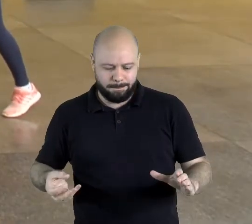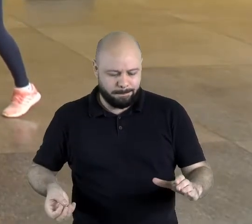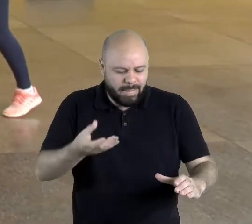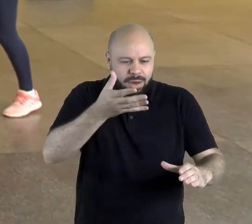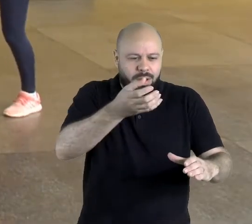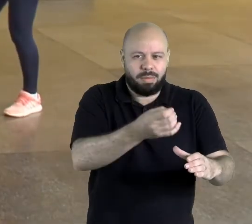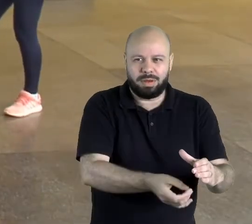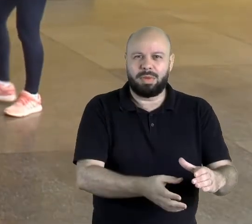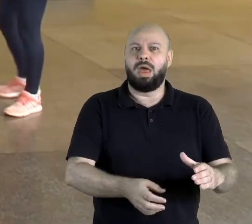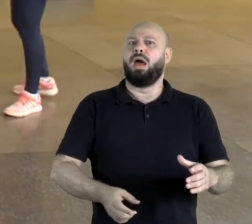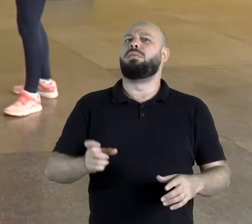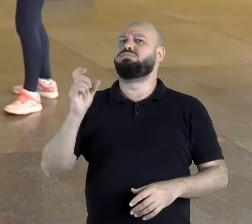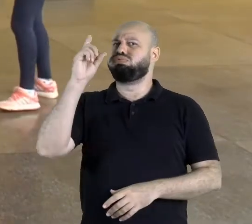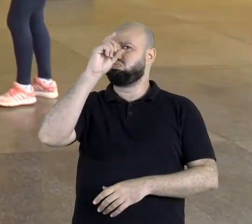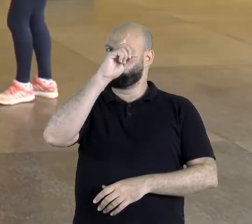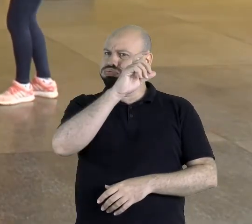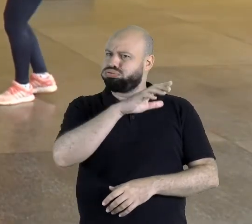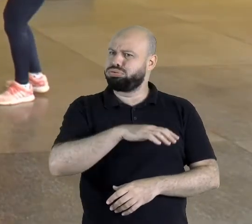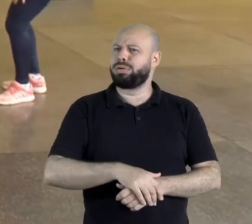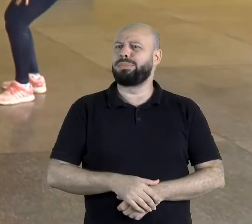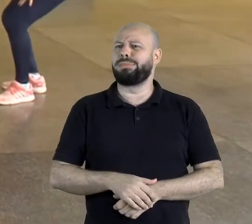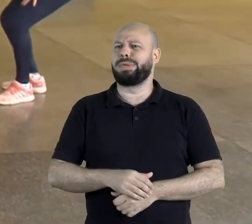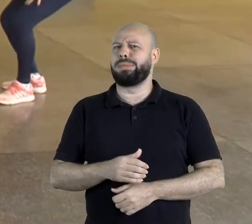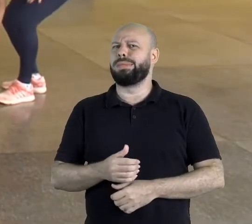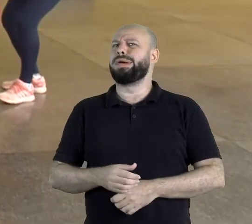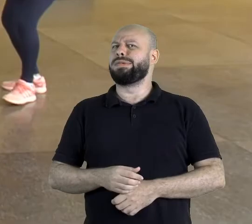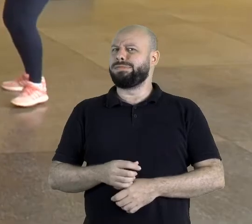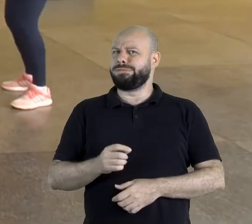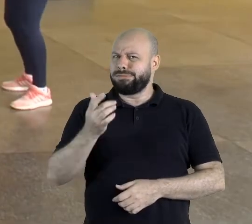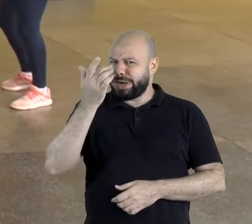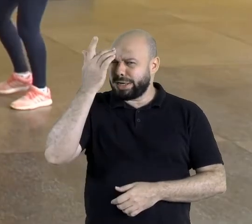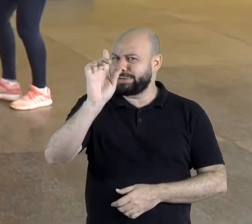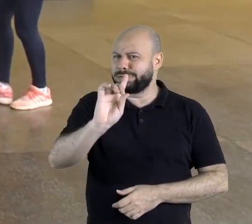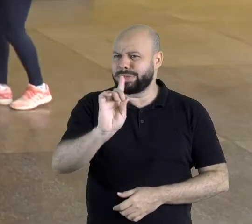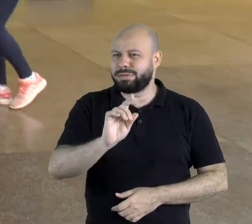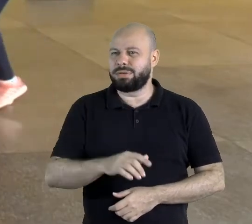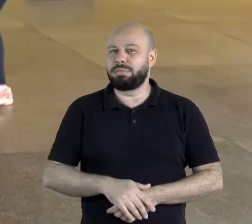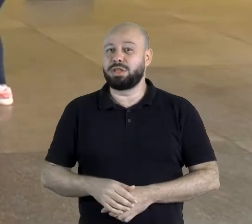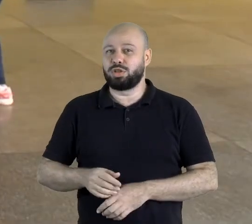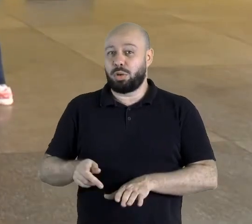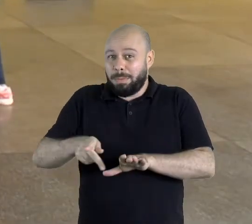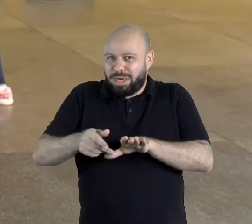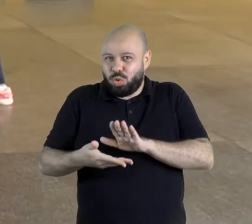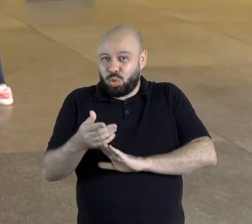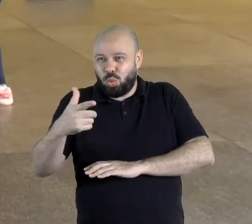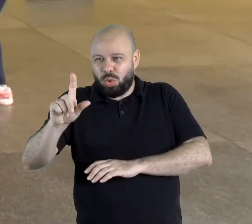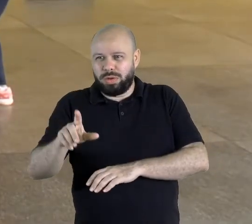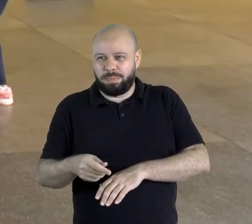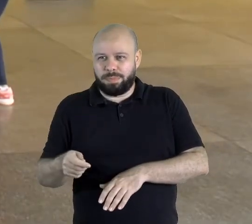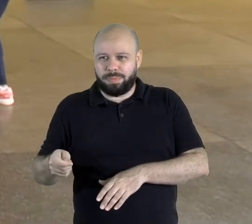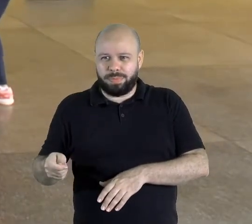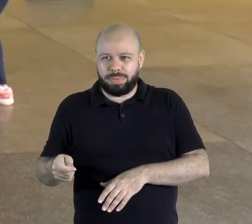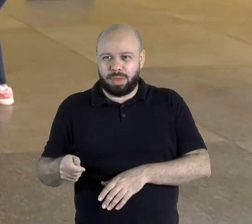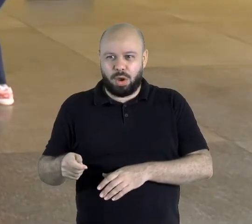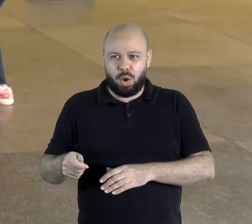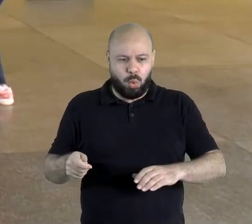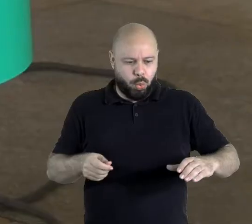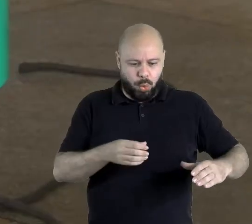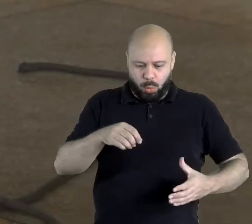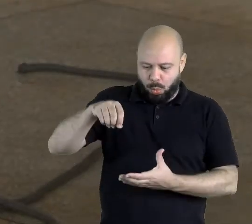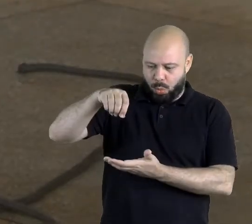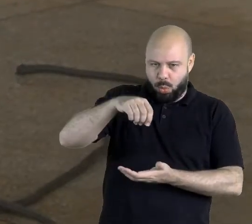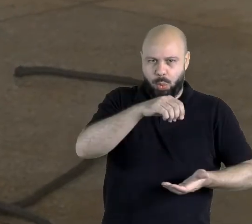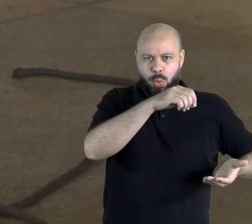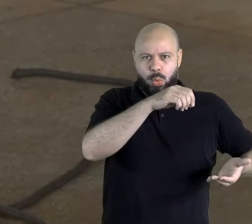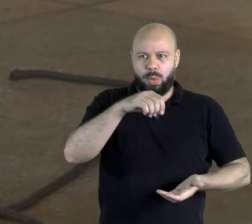É difícil mesmo, viu? Não é brincadeira, não. Vou tentar mais um par de chinelo. Eita, balançando sim. Será que eu